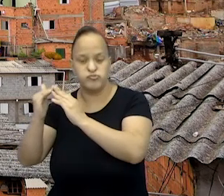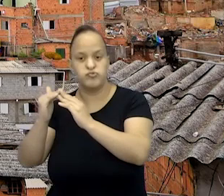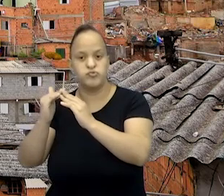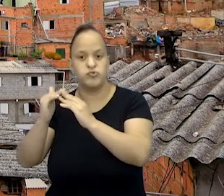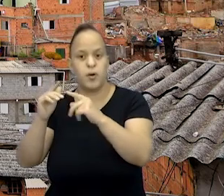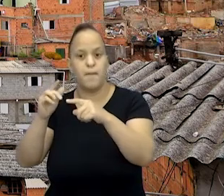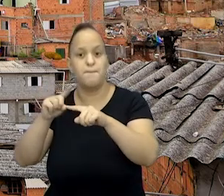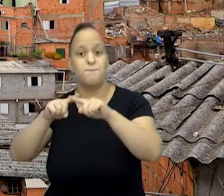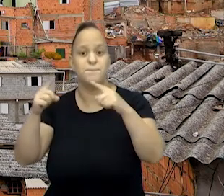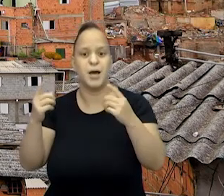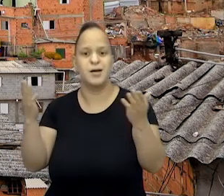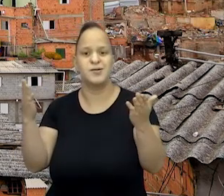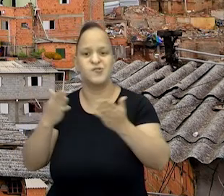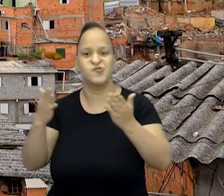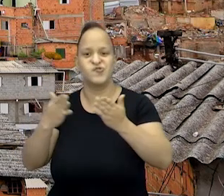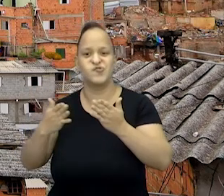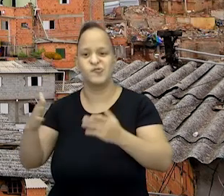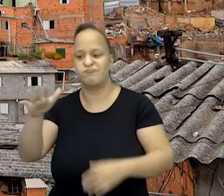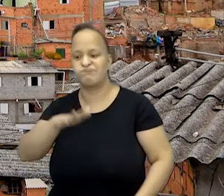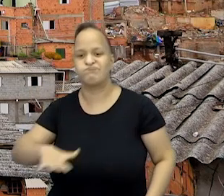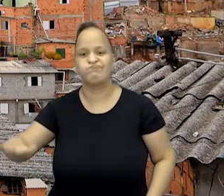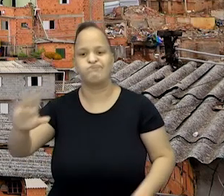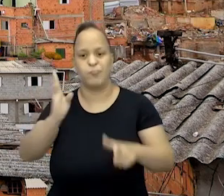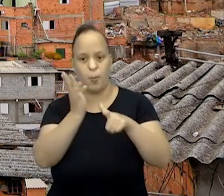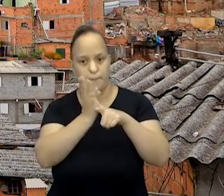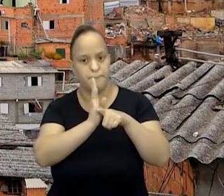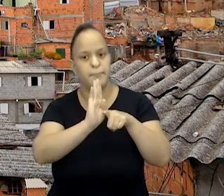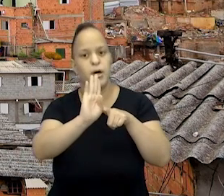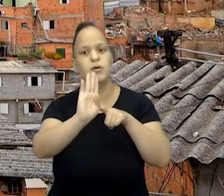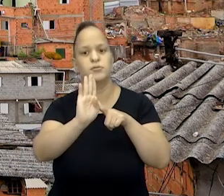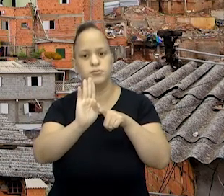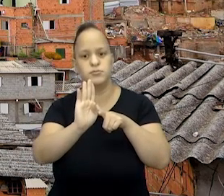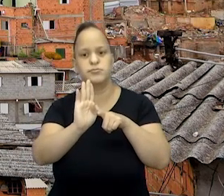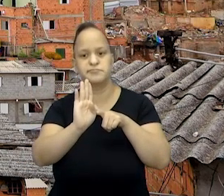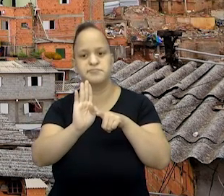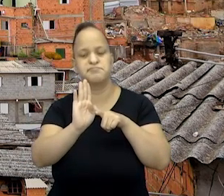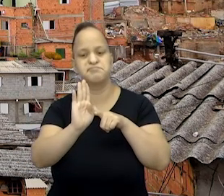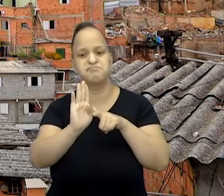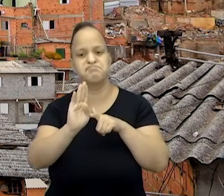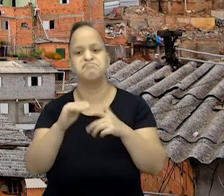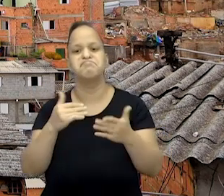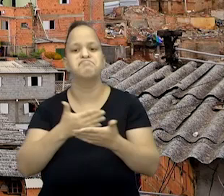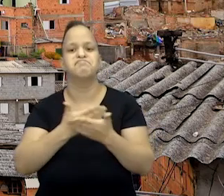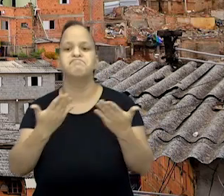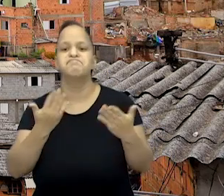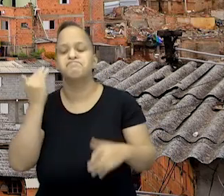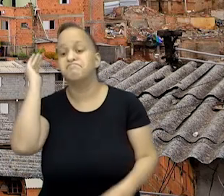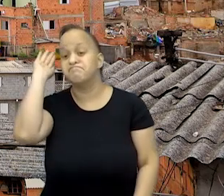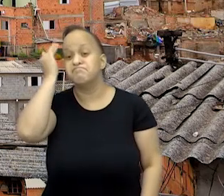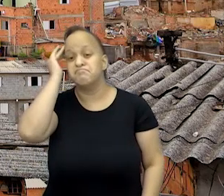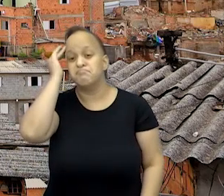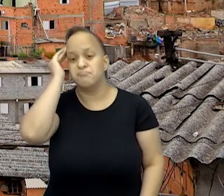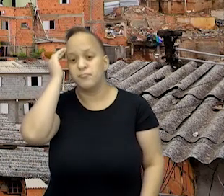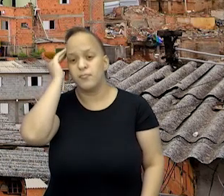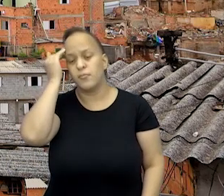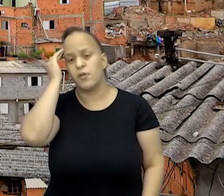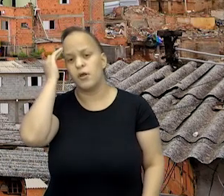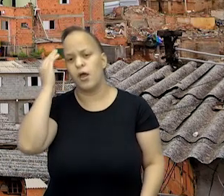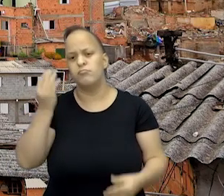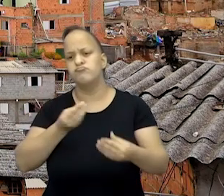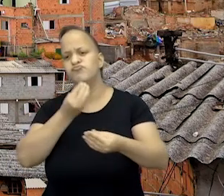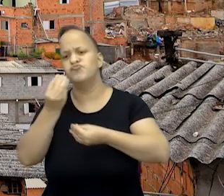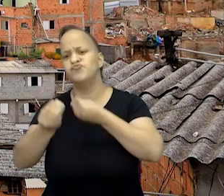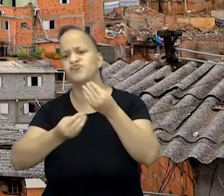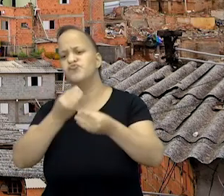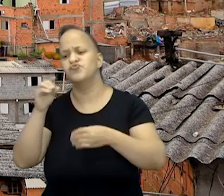de Paraisópolis em São Paulo, tá? E a gente vai entender a dinâmica, desta